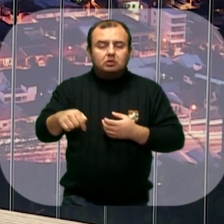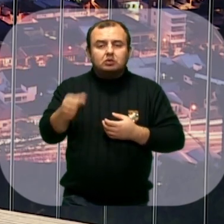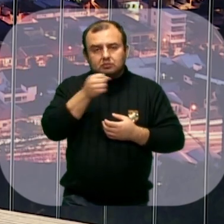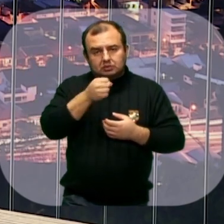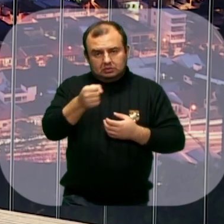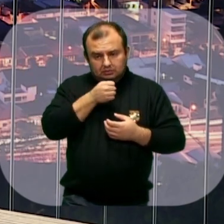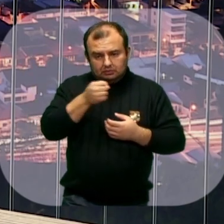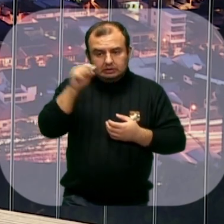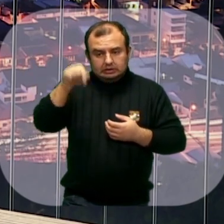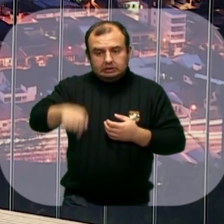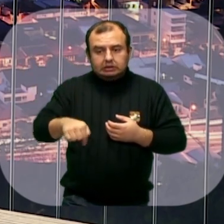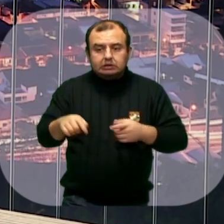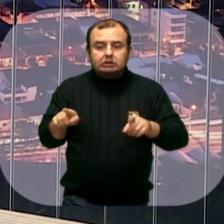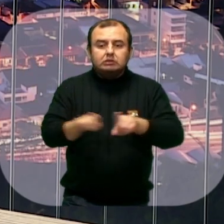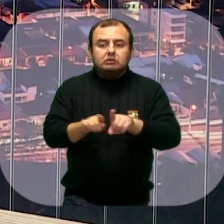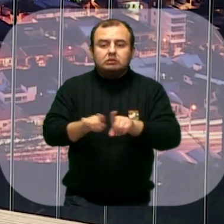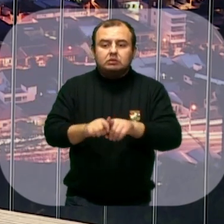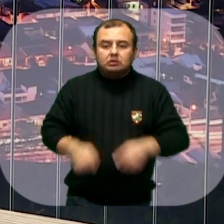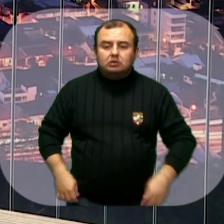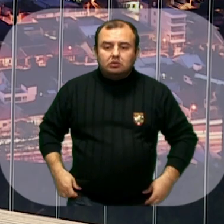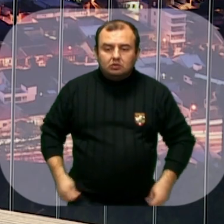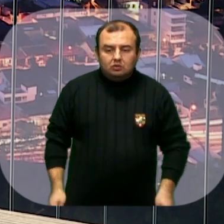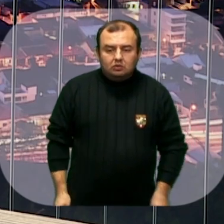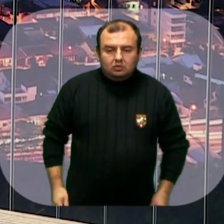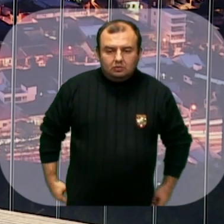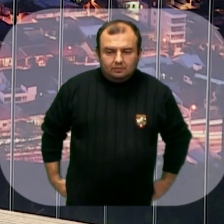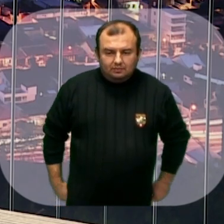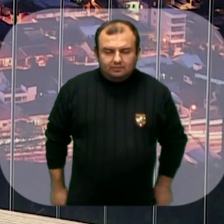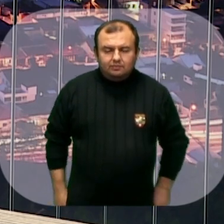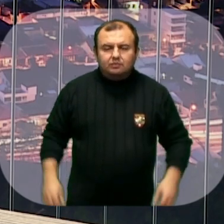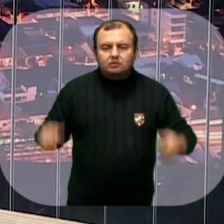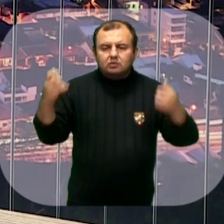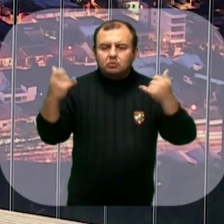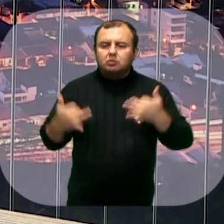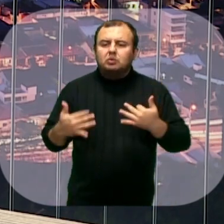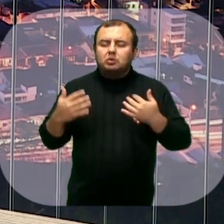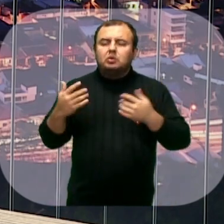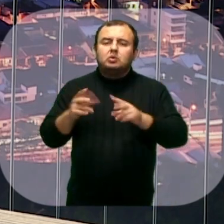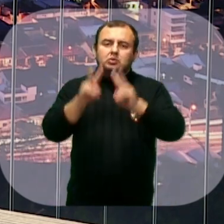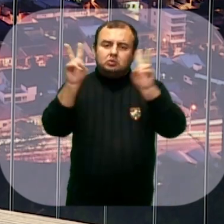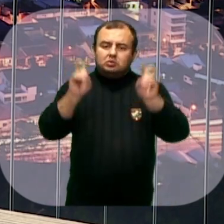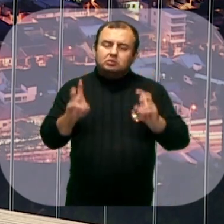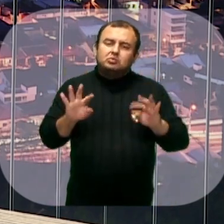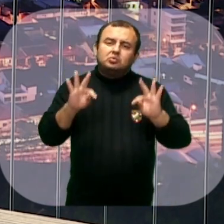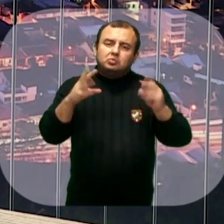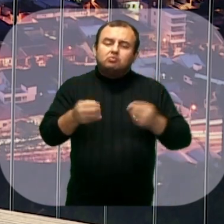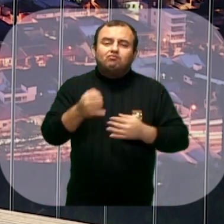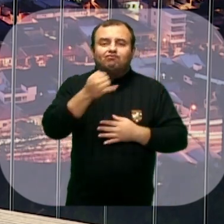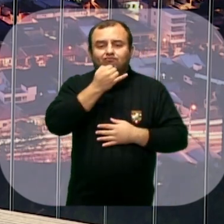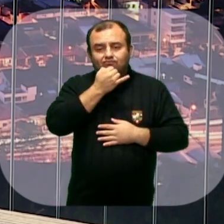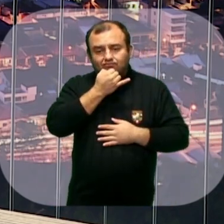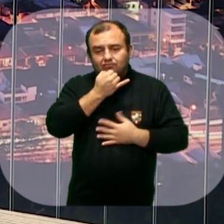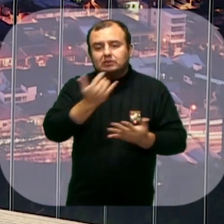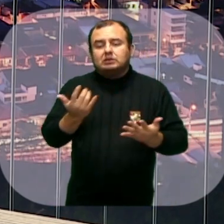primeiro semestre, falar sobre a sua secretaria, as suas pautas, todos, infelizmente,